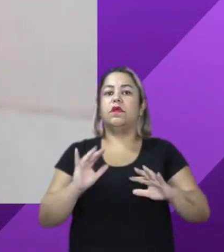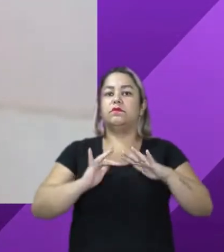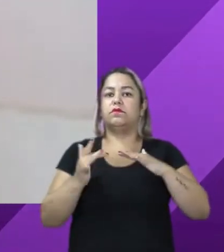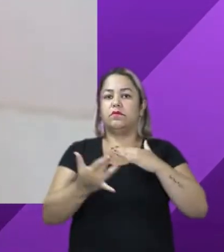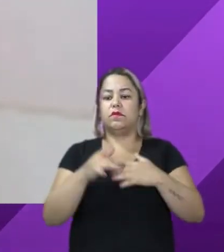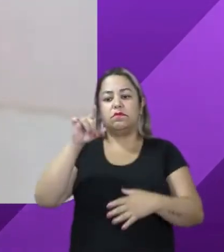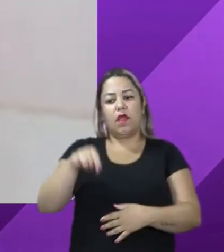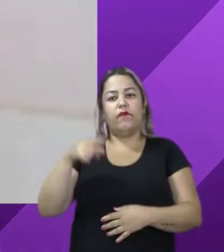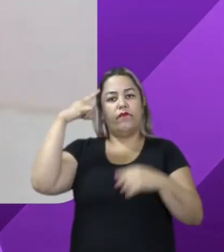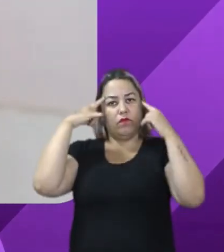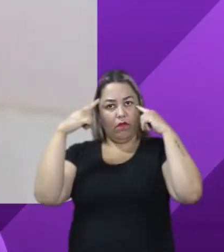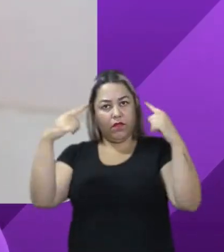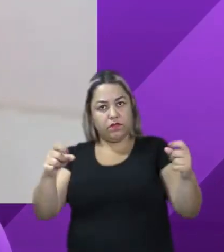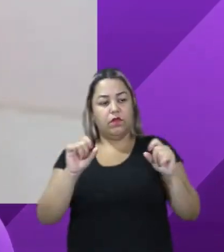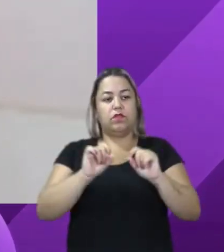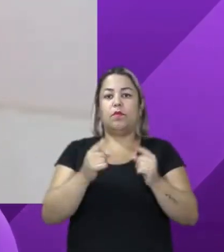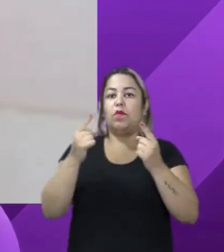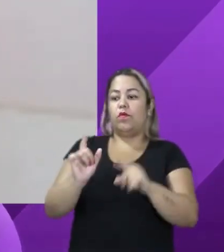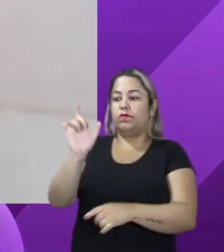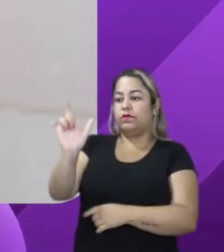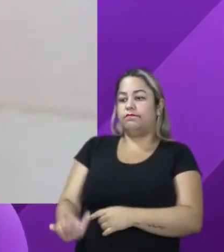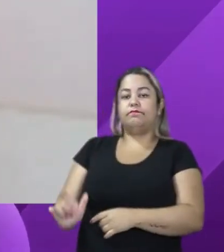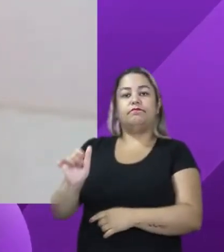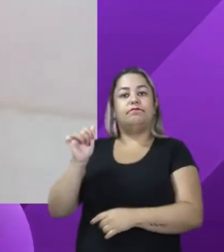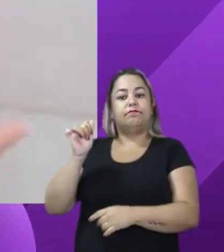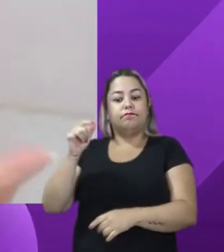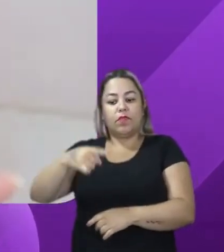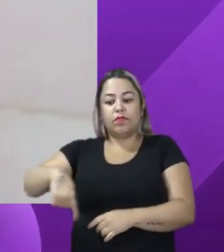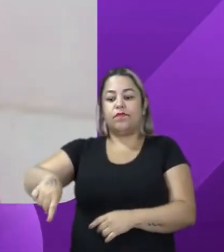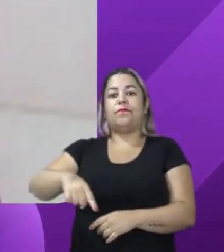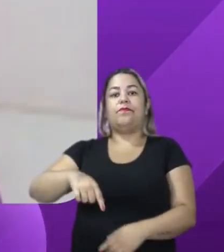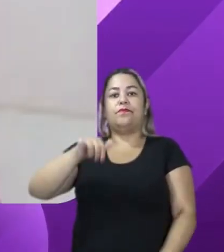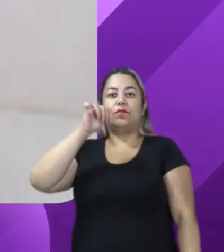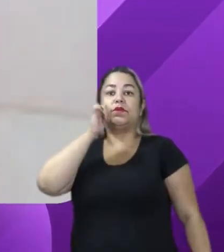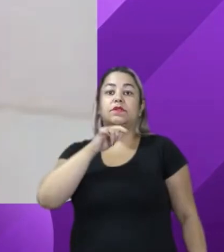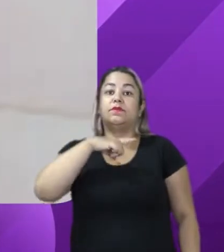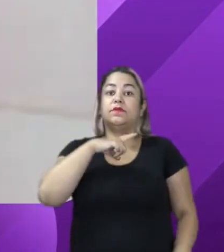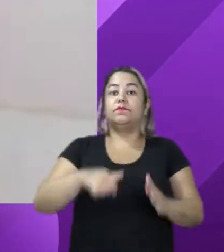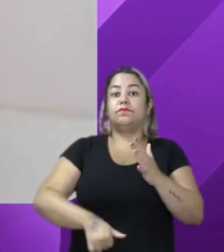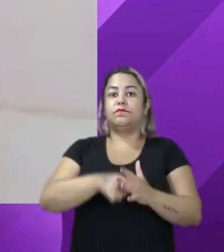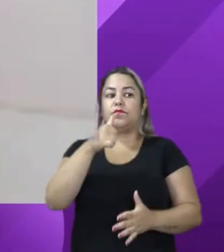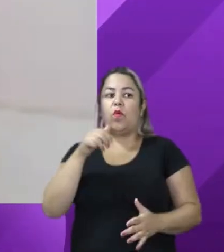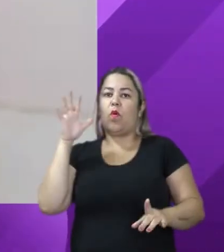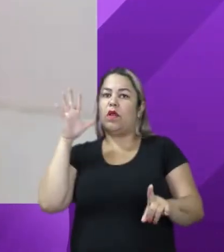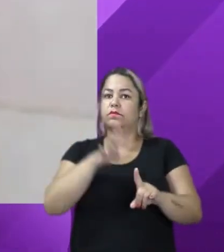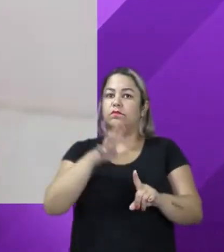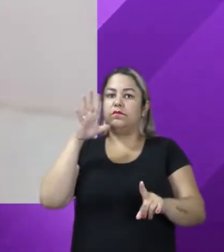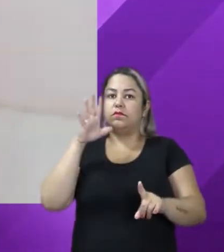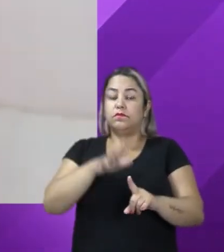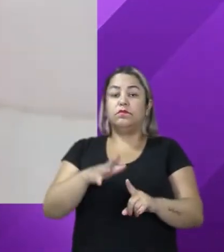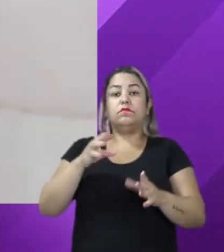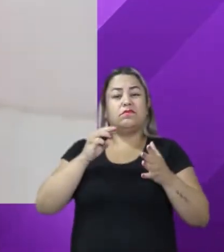sociais são violências contra nós mulheres. Então, nós temos, primeiramente, os ataques diretos, como as